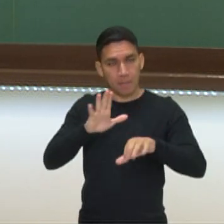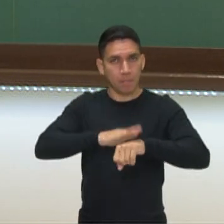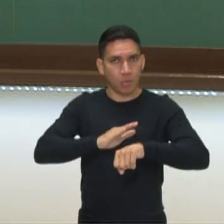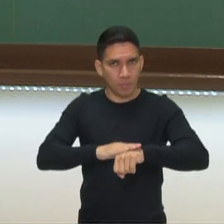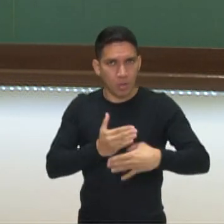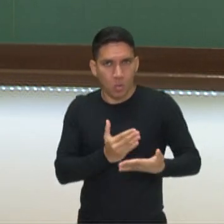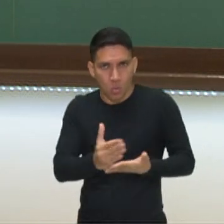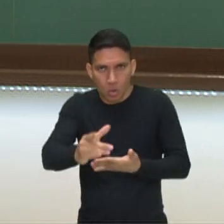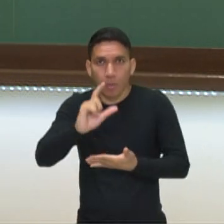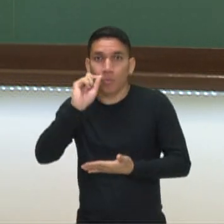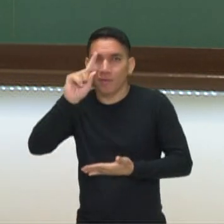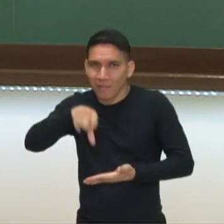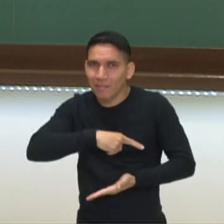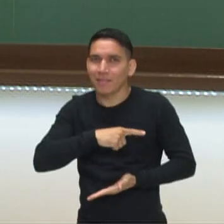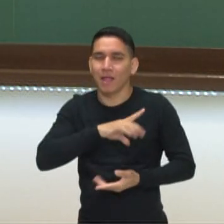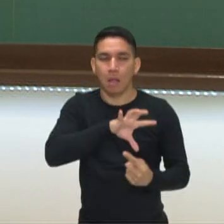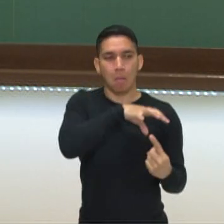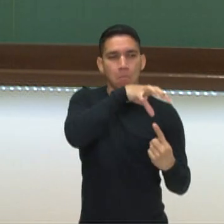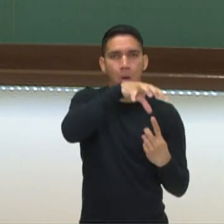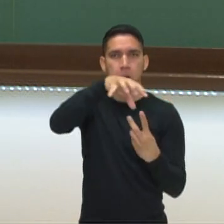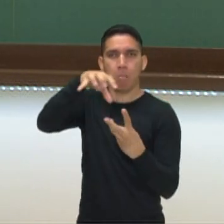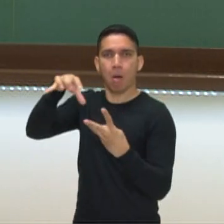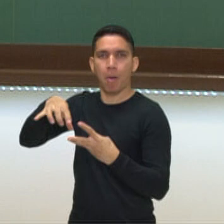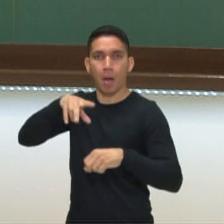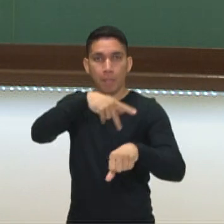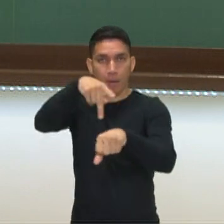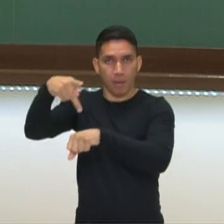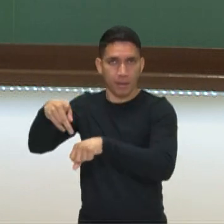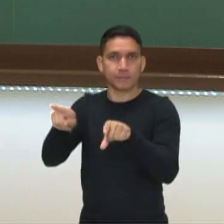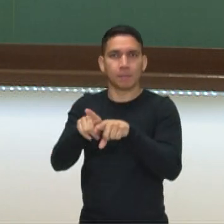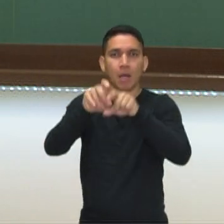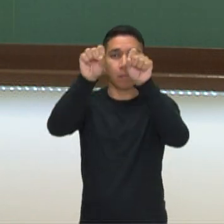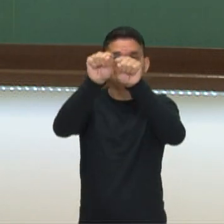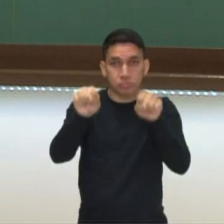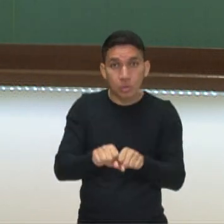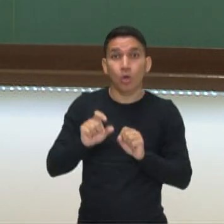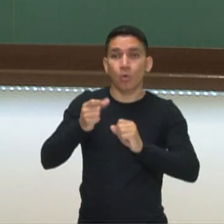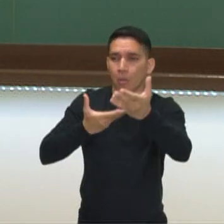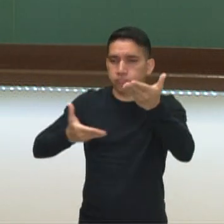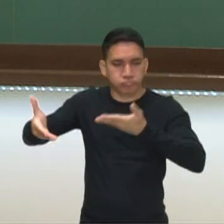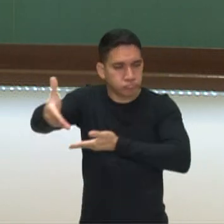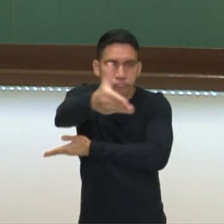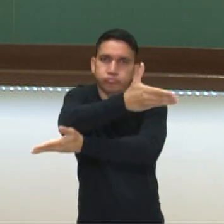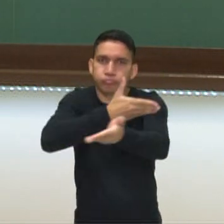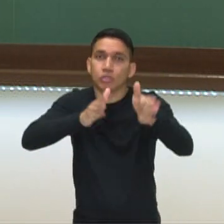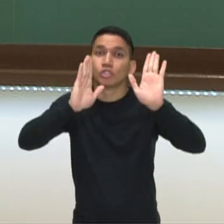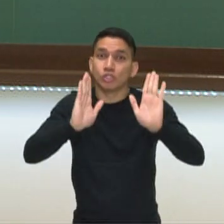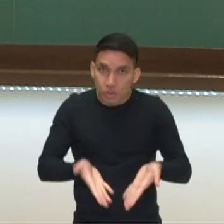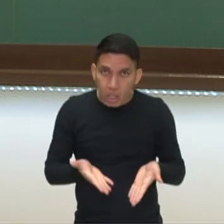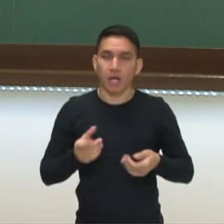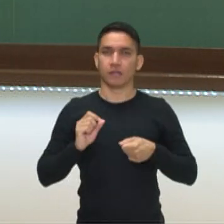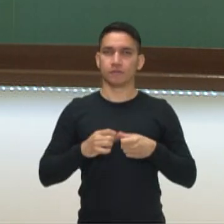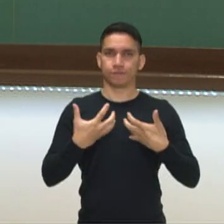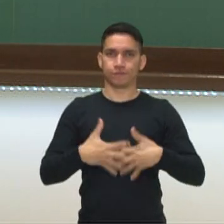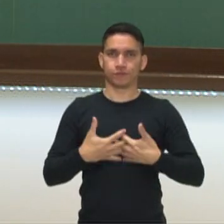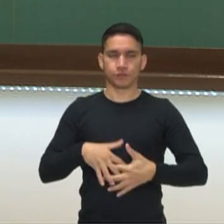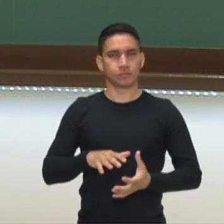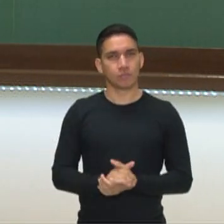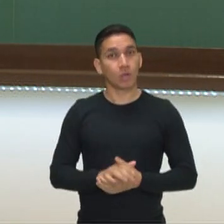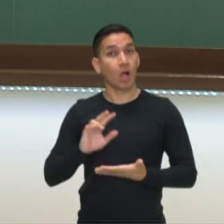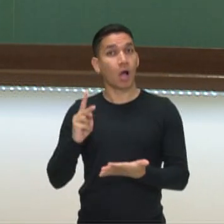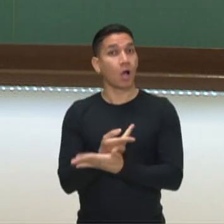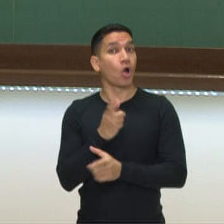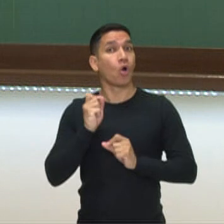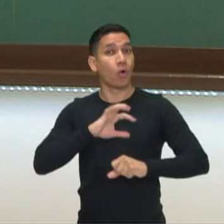do momento que surgem as monarquias nacionais e o sistema de trocas, que era o mercantilismo, já vigorava, então vai acontecer